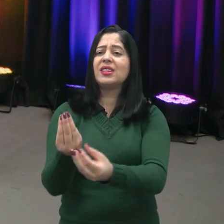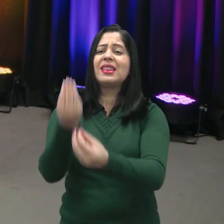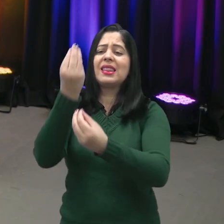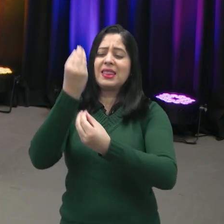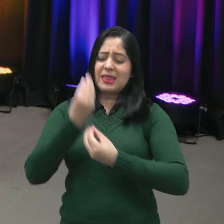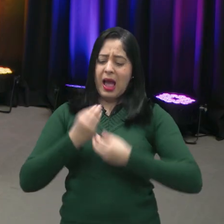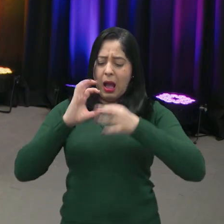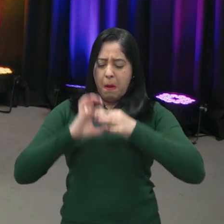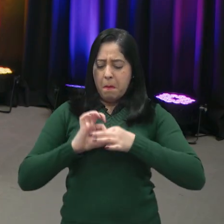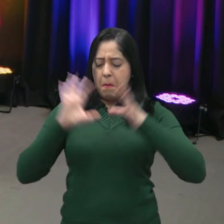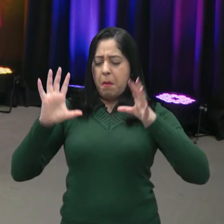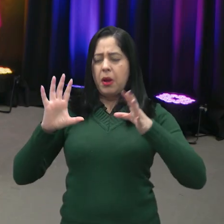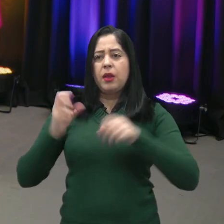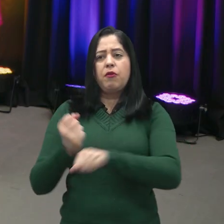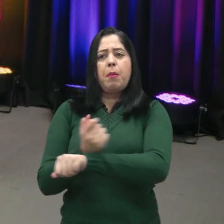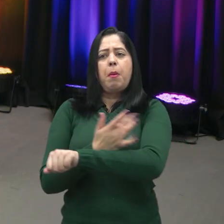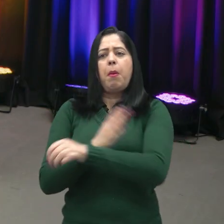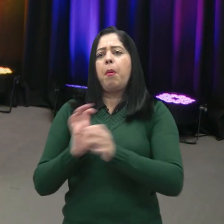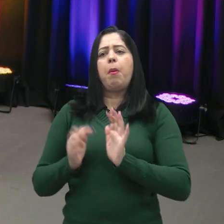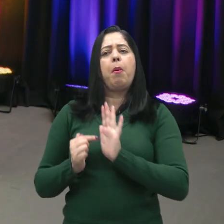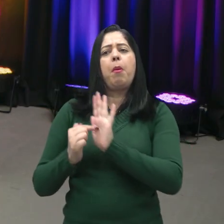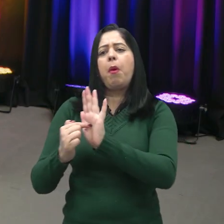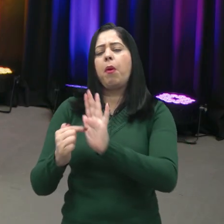suas emoções? Na verdade é assim,